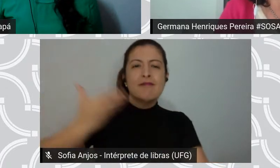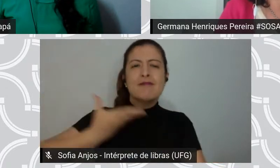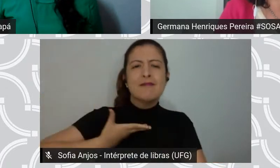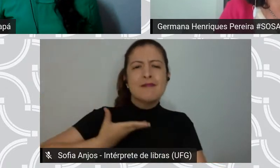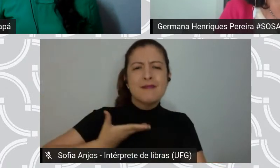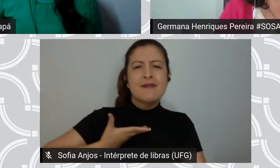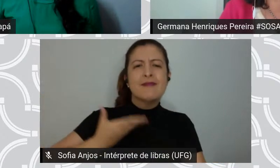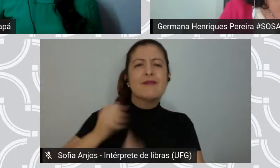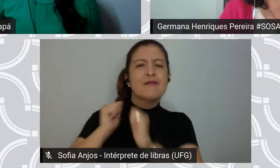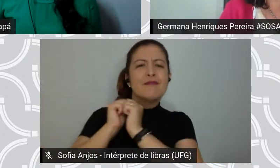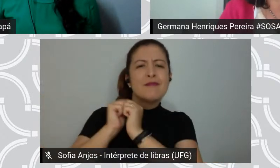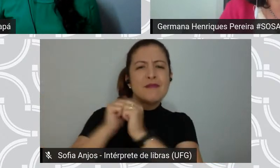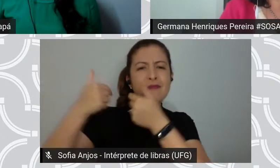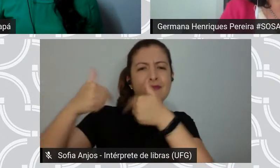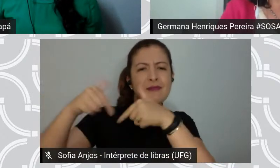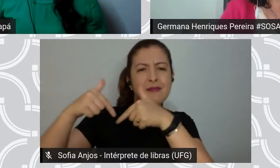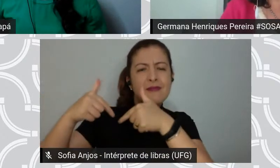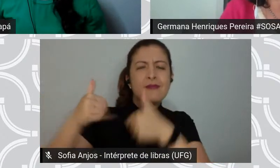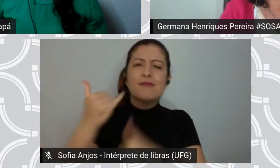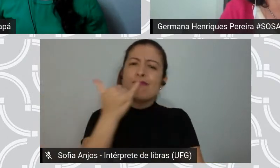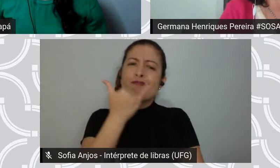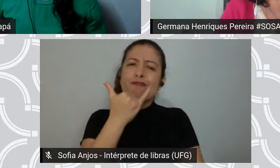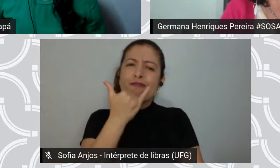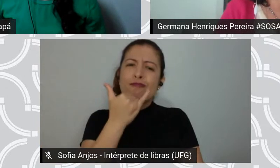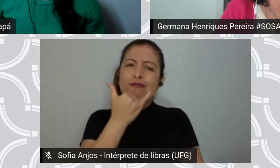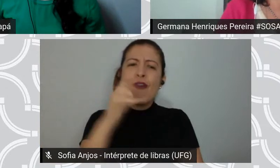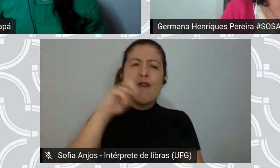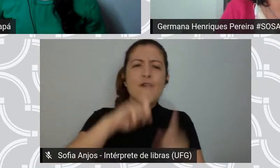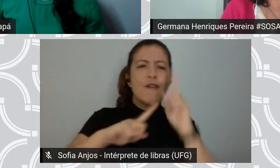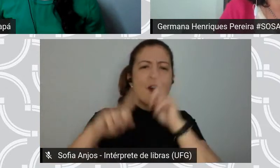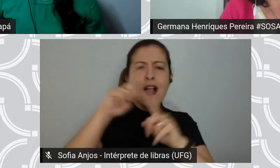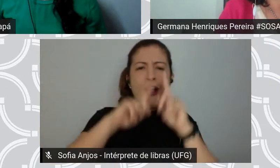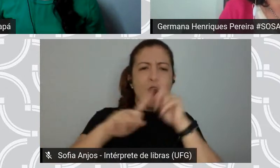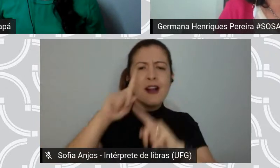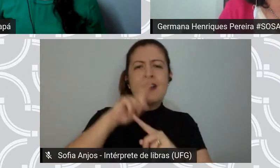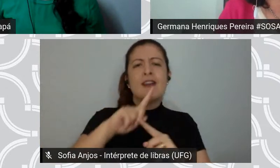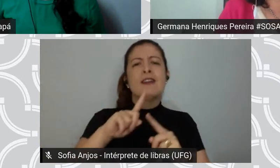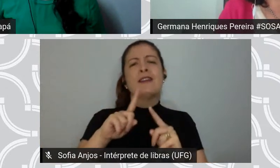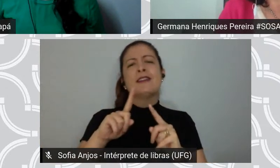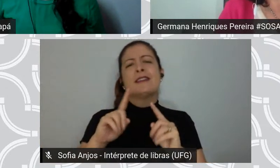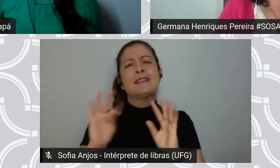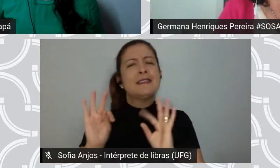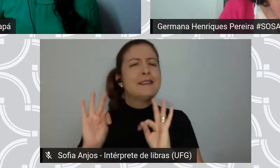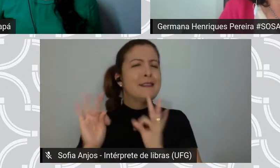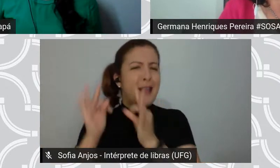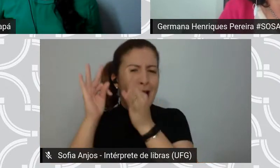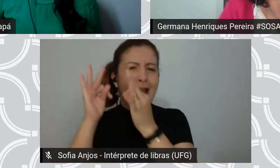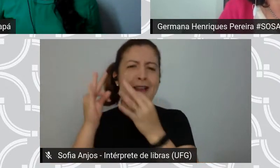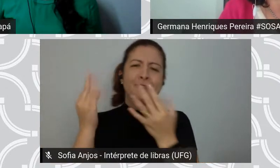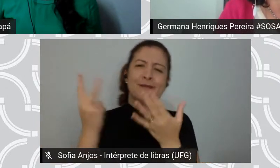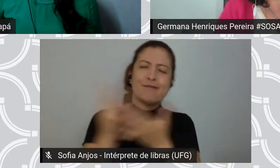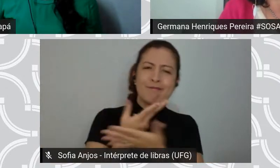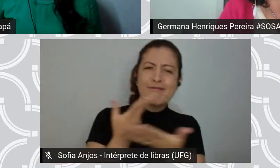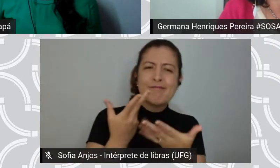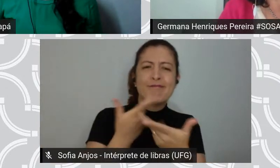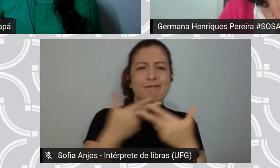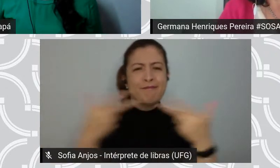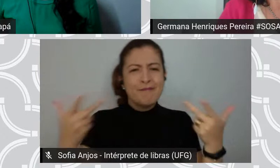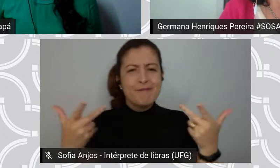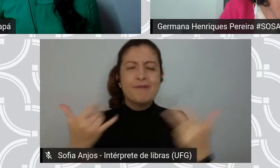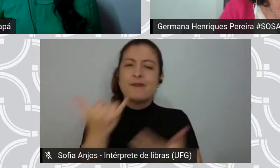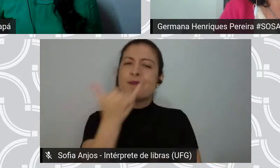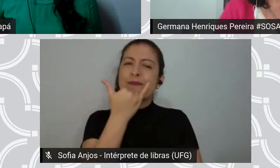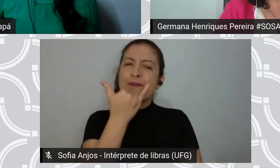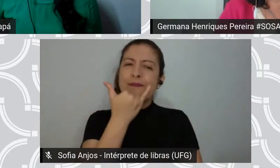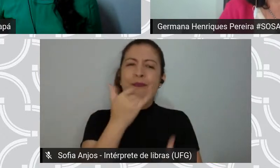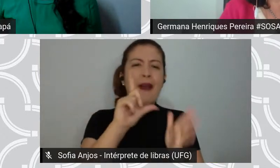Perdoem as falhas técnicas, muitas, os atrasos e a dificuldade de